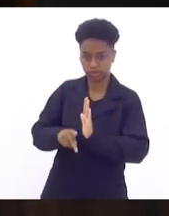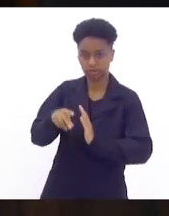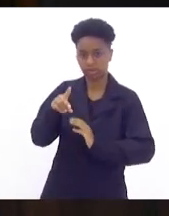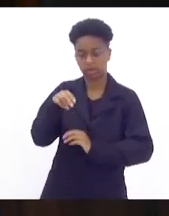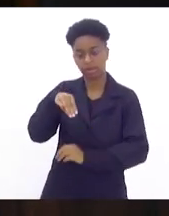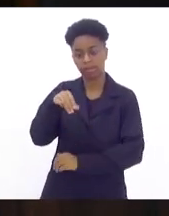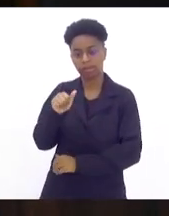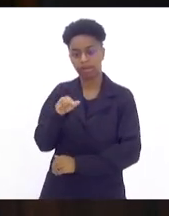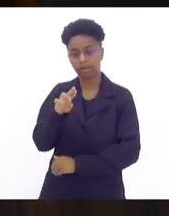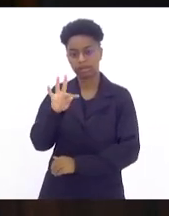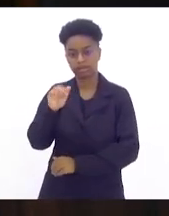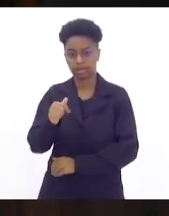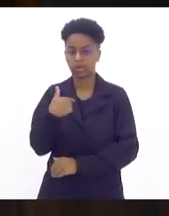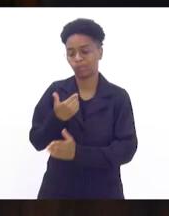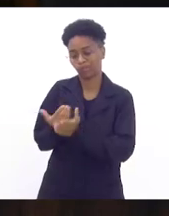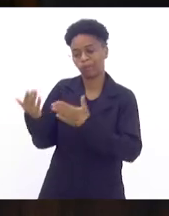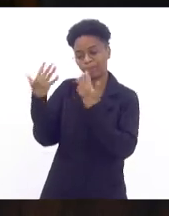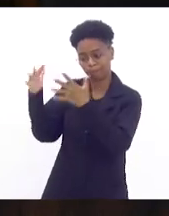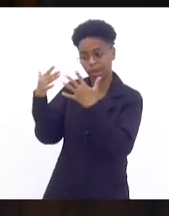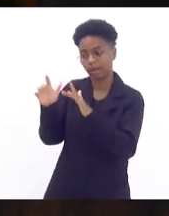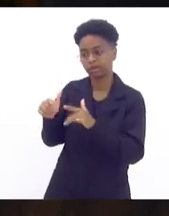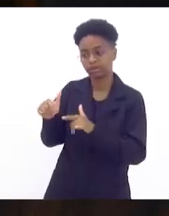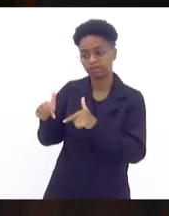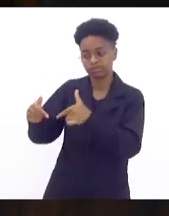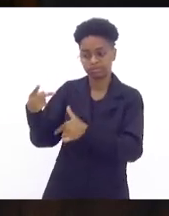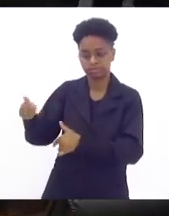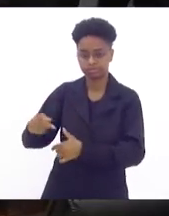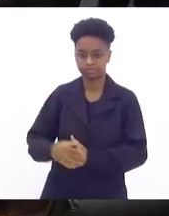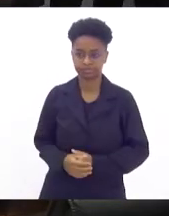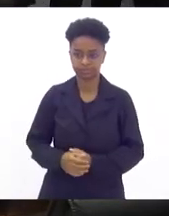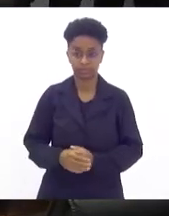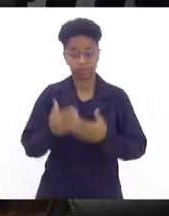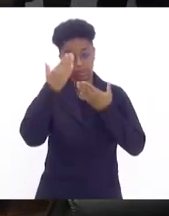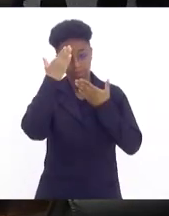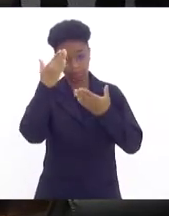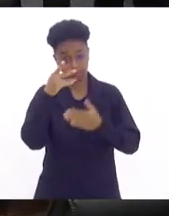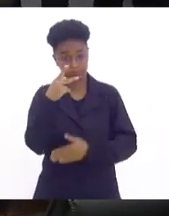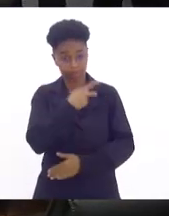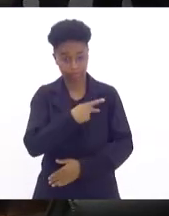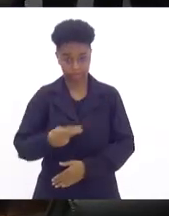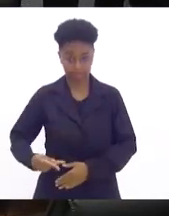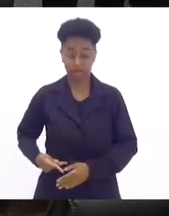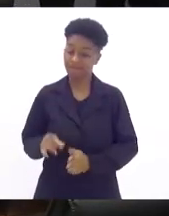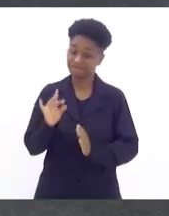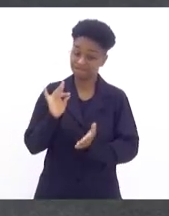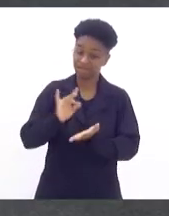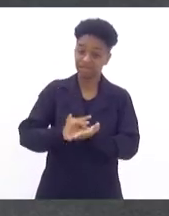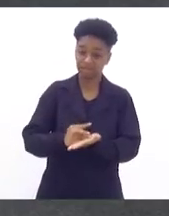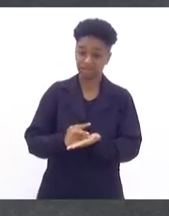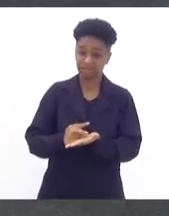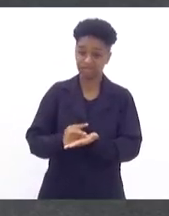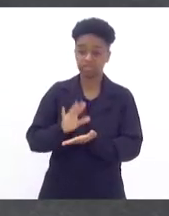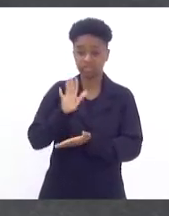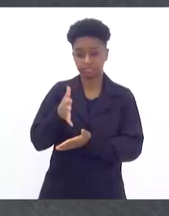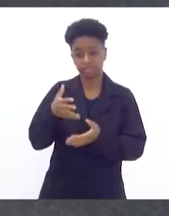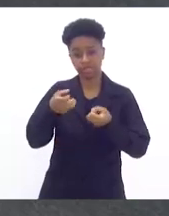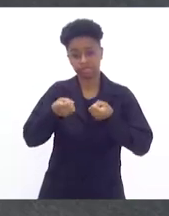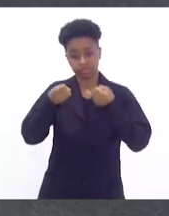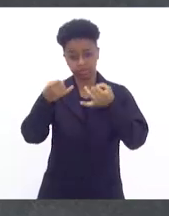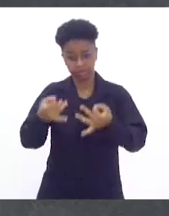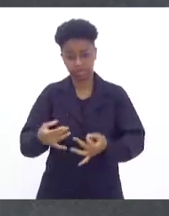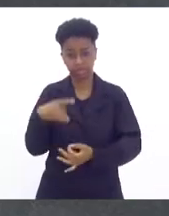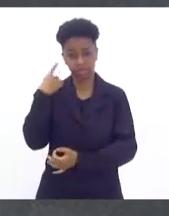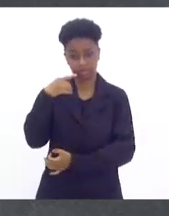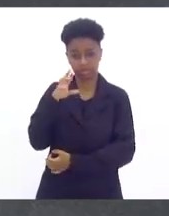Rocha já inicialmente parabenizando iniciativa de vossa excelência Obrigada senhora Presidente é na verdade como já foi colocada aqui